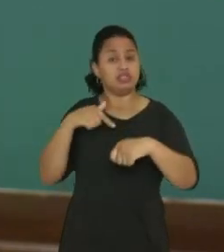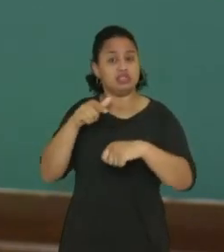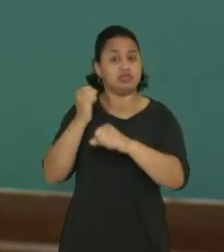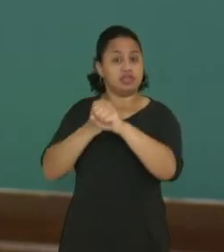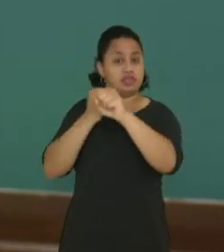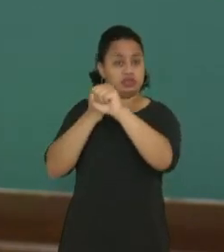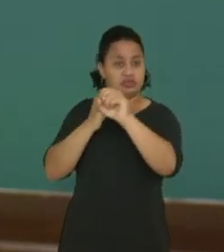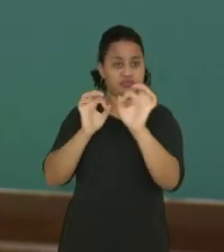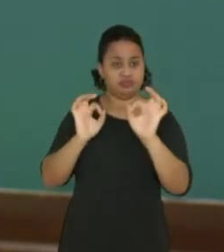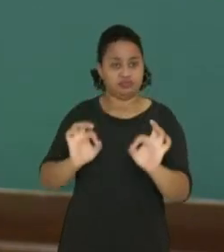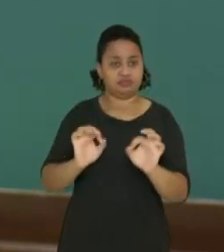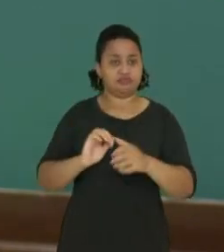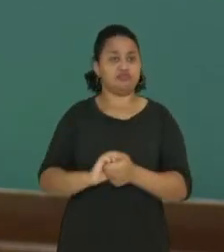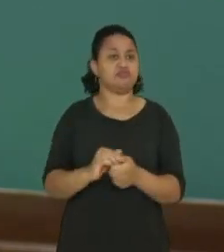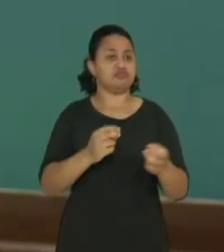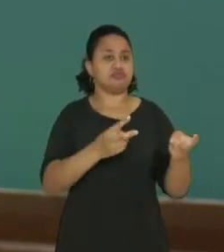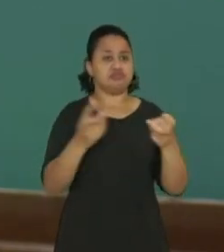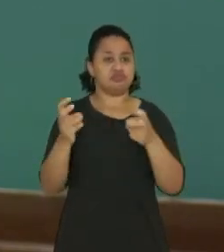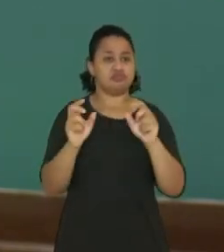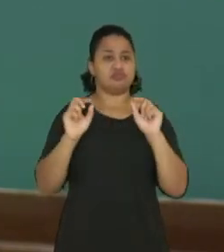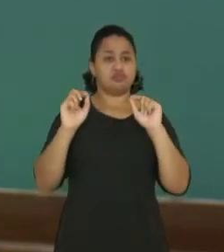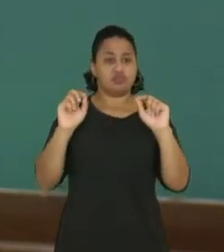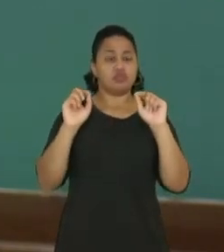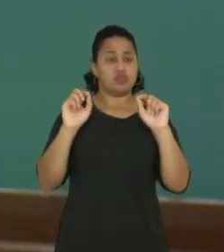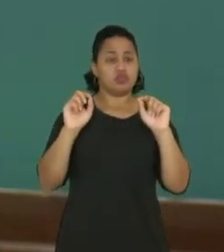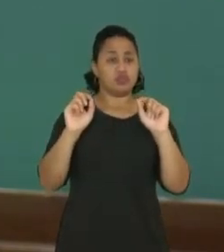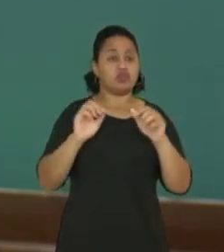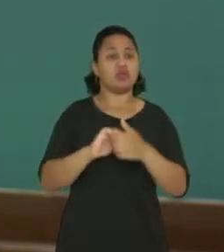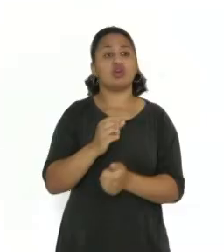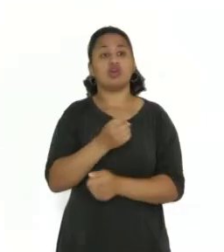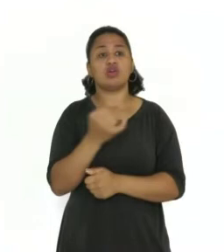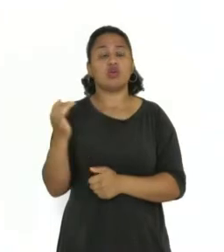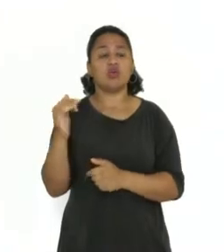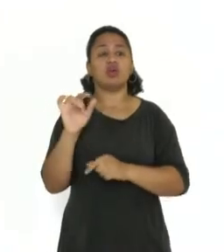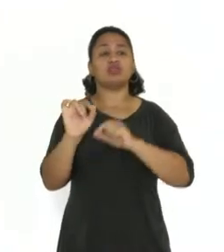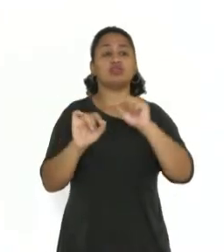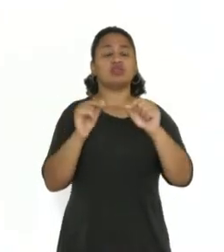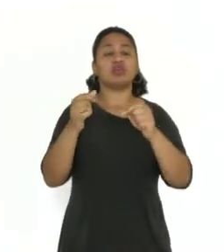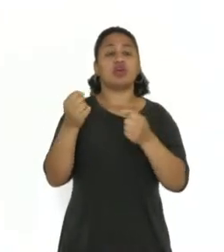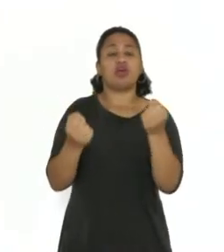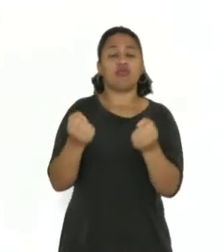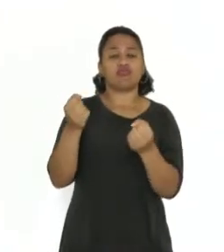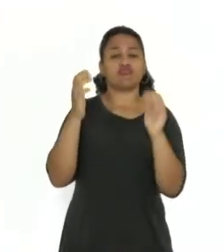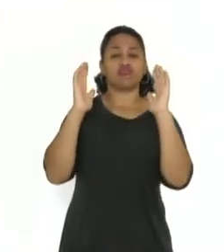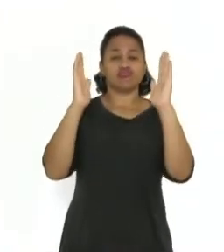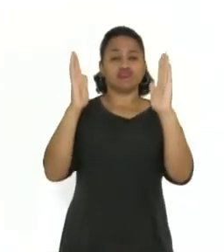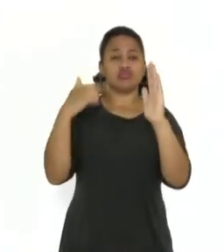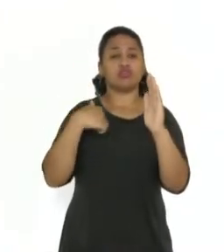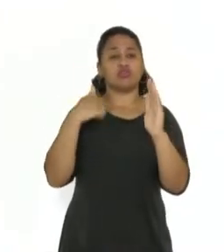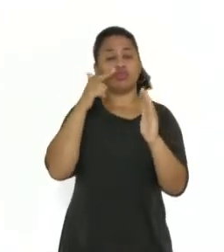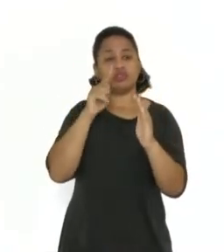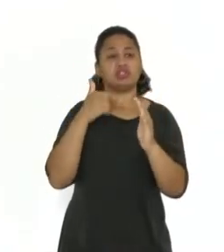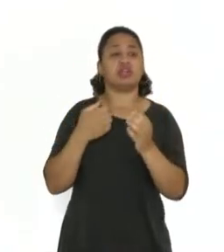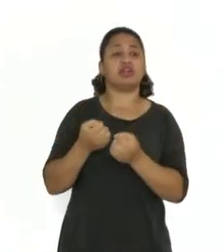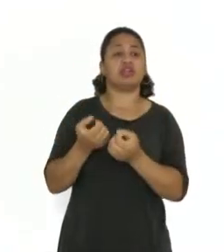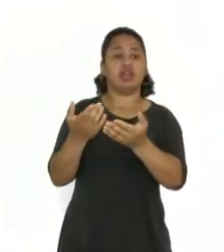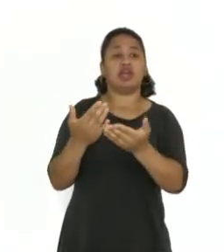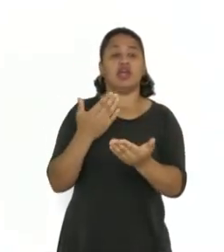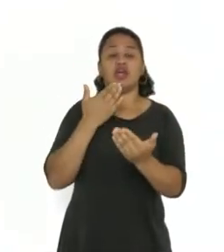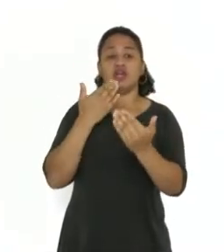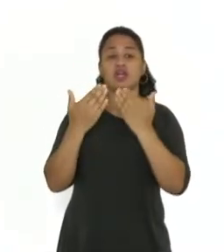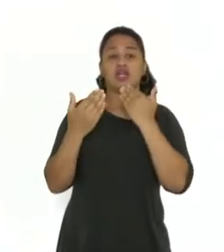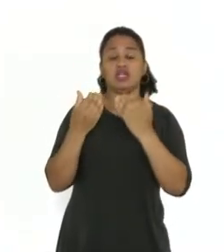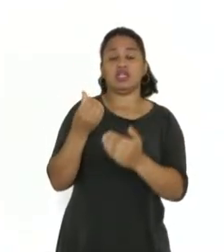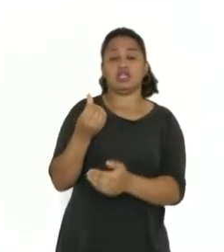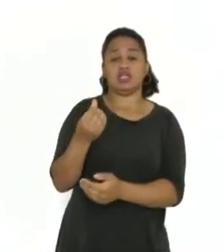tá bom? E observe essa situação. Quantas viagens, né, faz o caminhão ali para entregar um pedido de 60